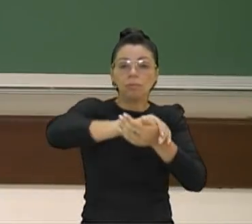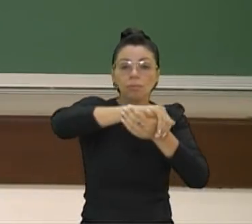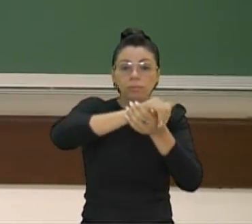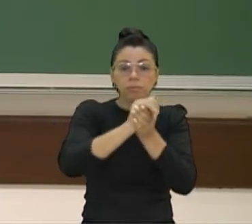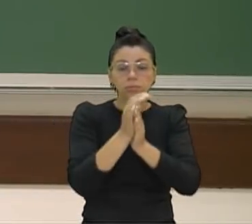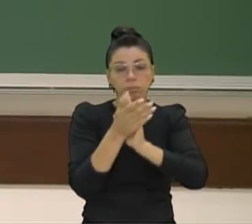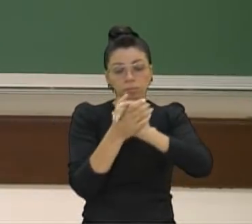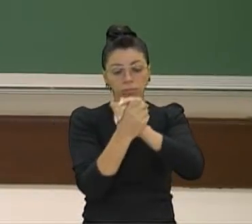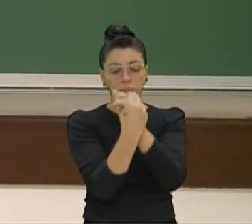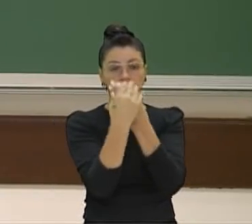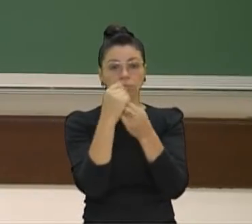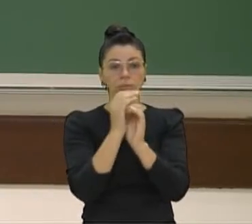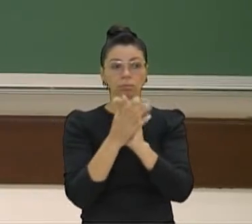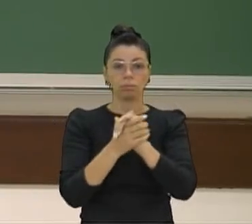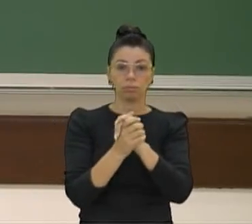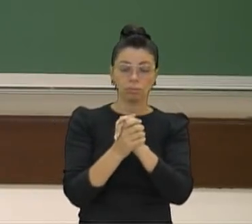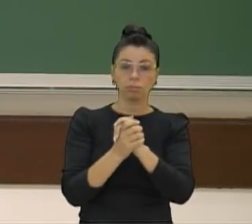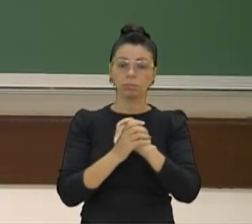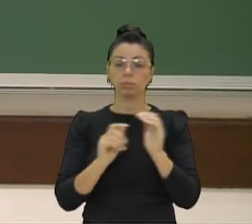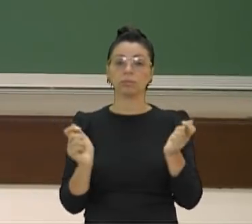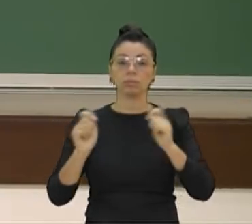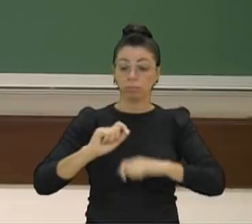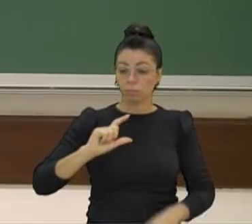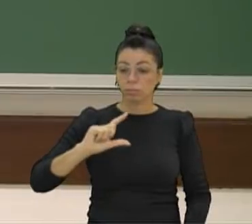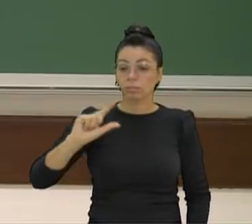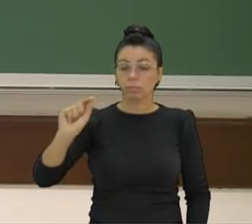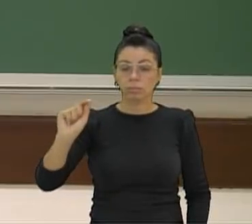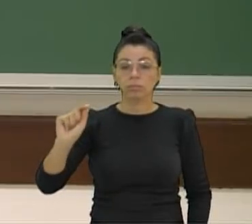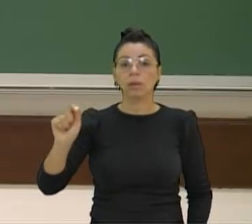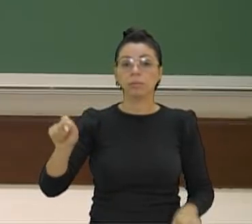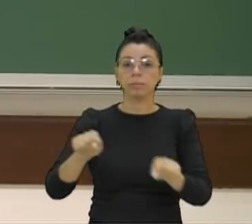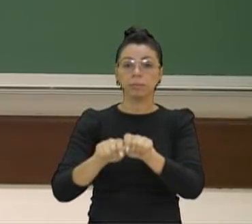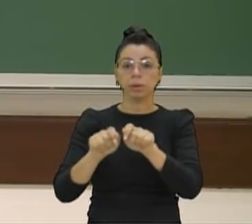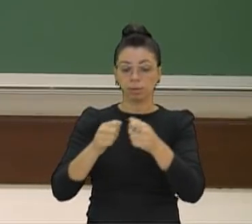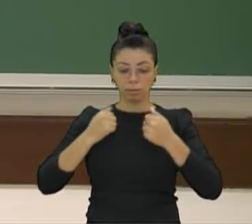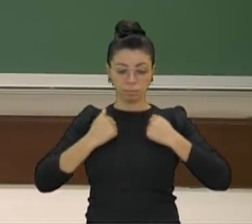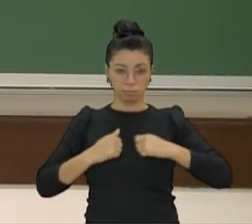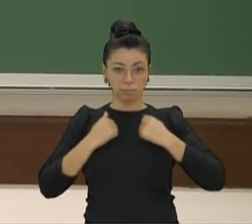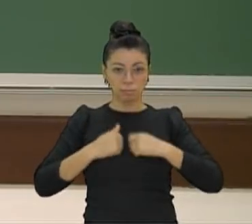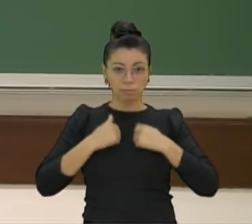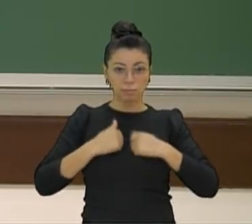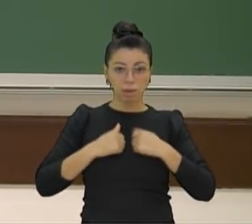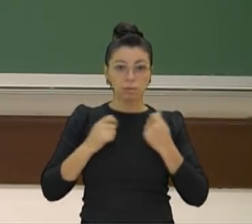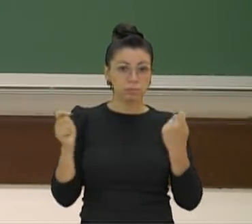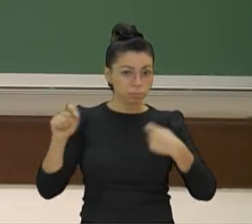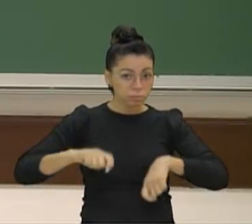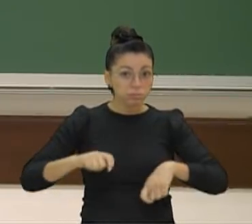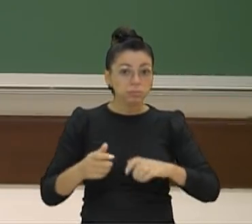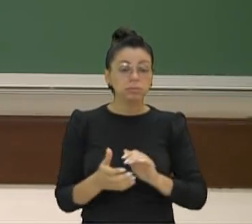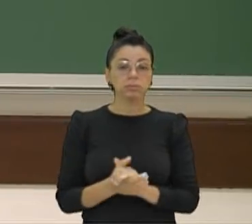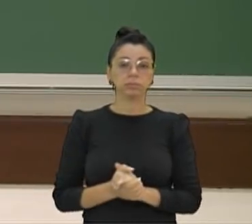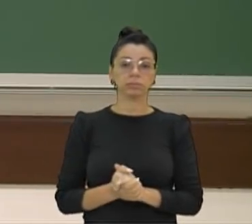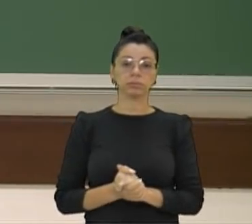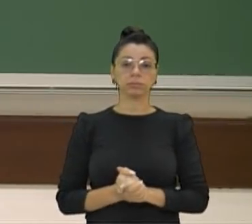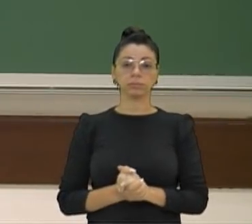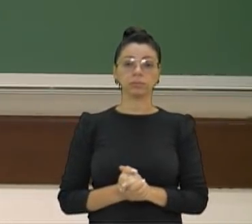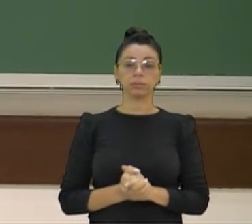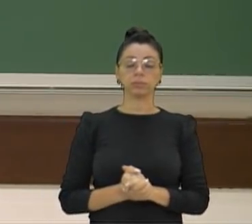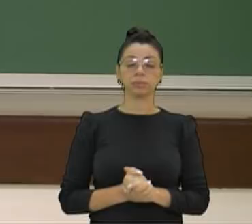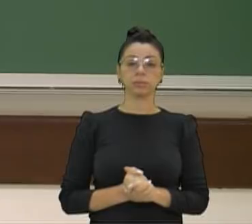preferência, inclusive, né? Ao sair, quando é necessário, tomar banho, certo? Então, voltando